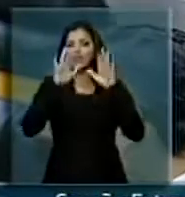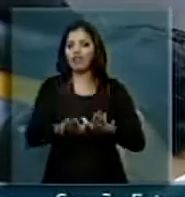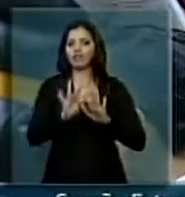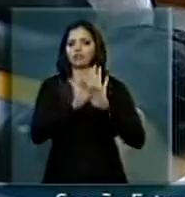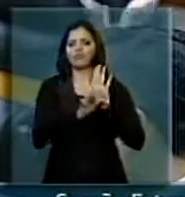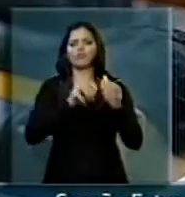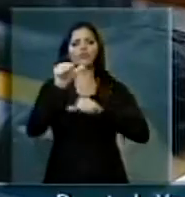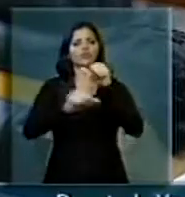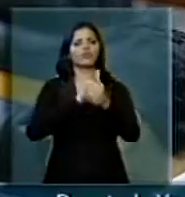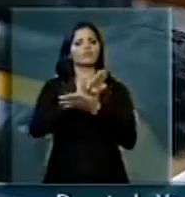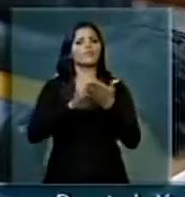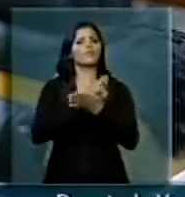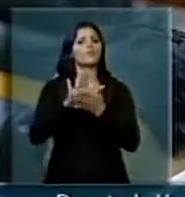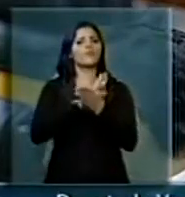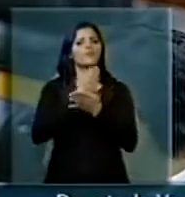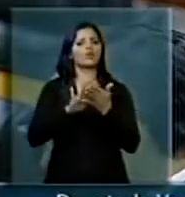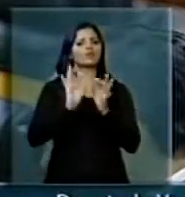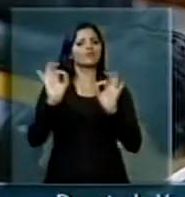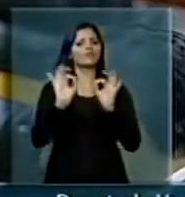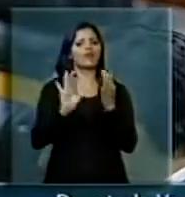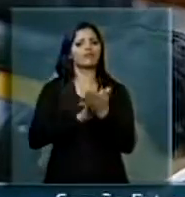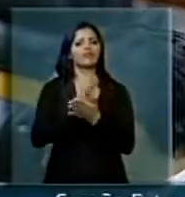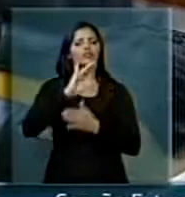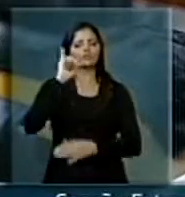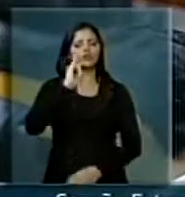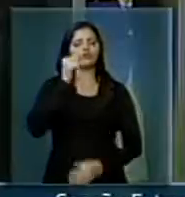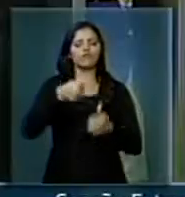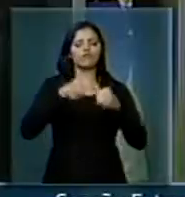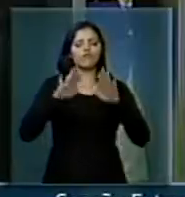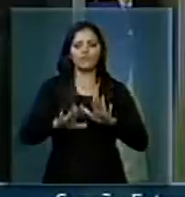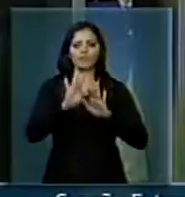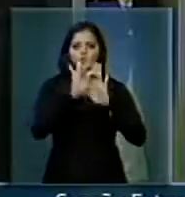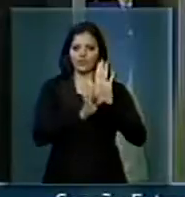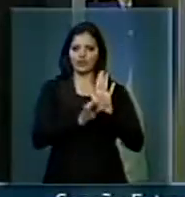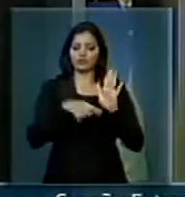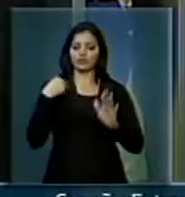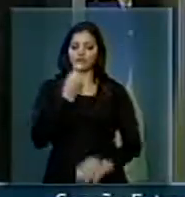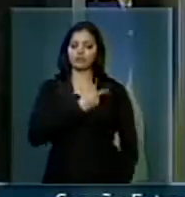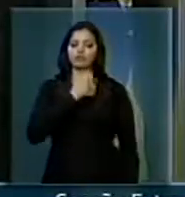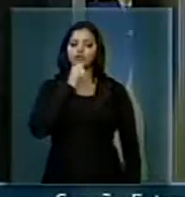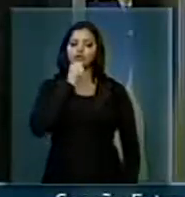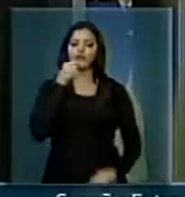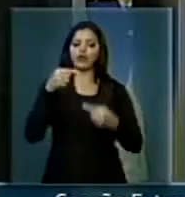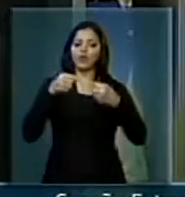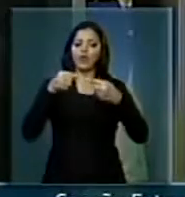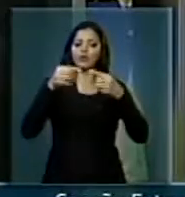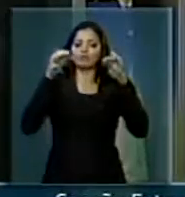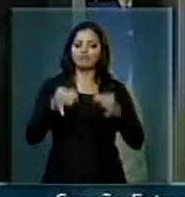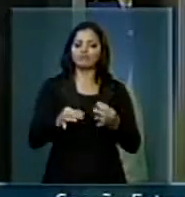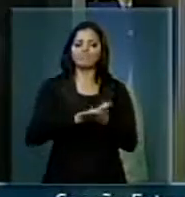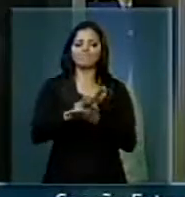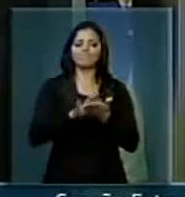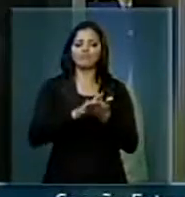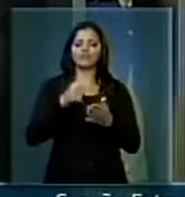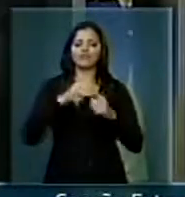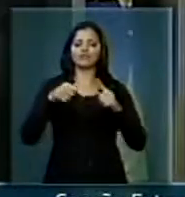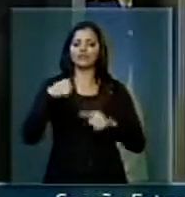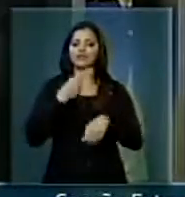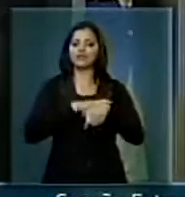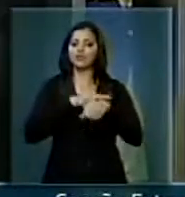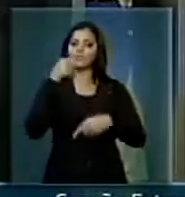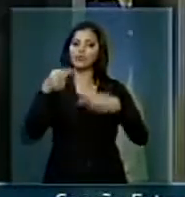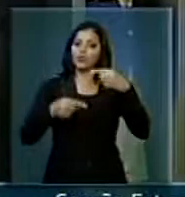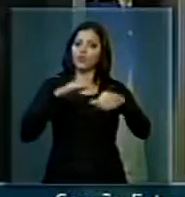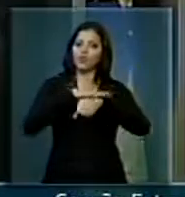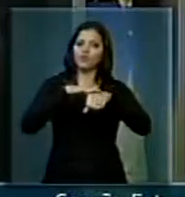muito importante que Vossa Excelência mantivesse isso. Apenas para lhe esclarecer, não é que nós não chegamos a um acordo, nós não conseguimos tempo para conversar sobre esse item, nós